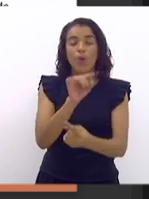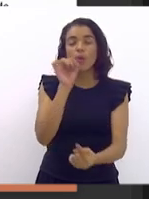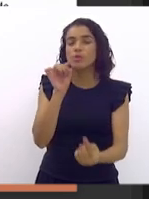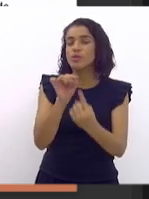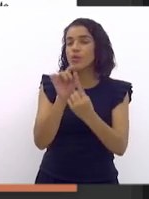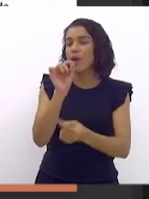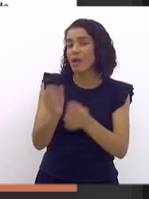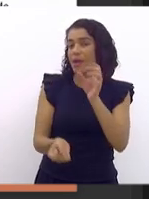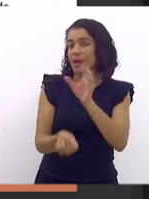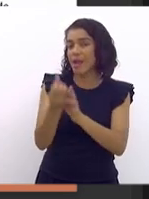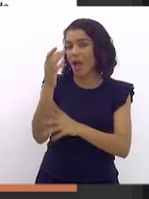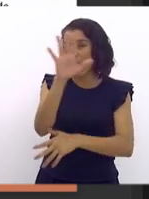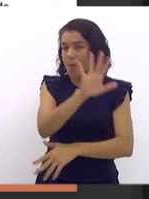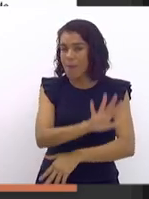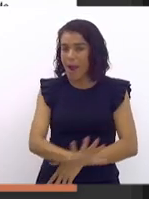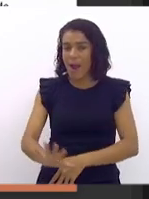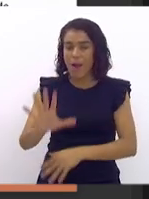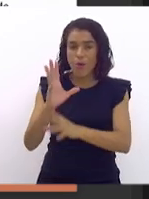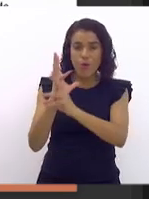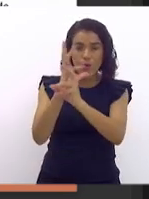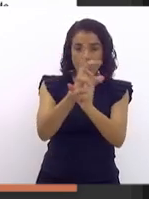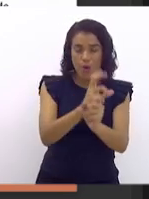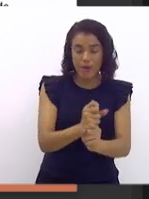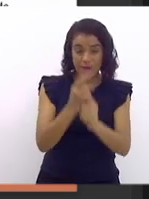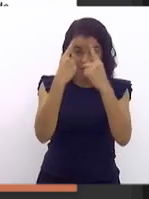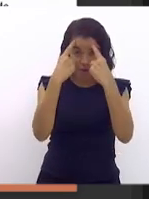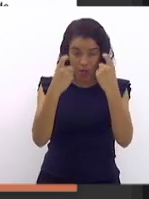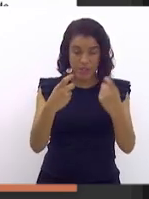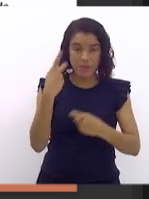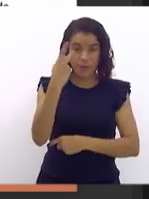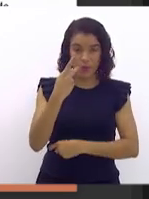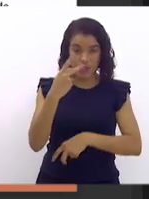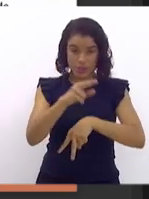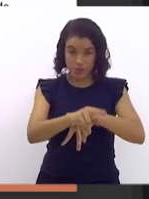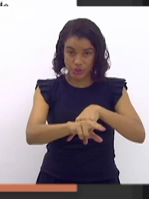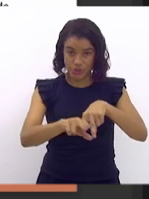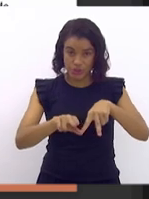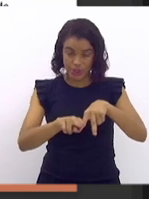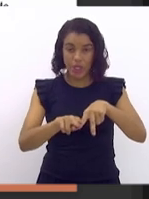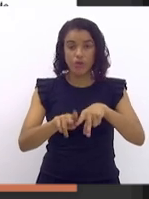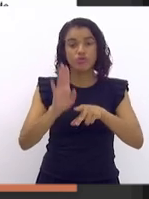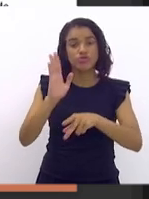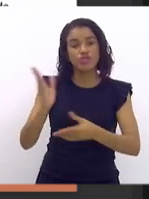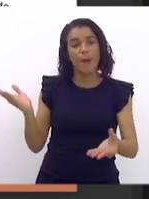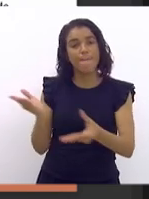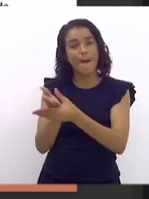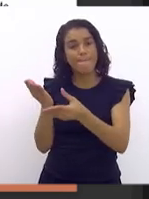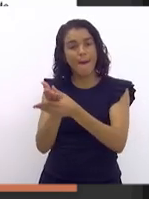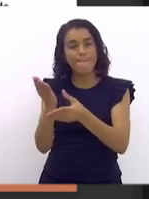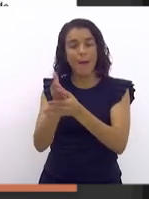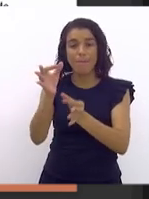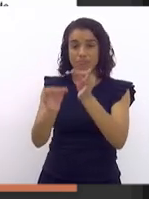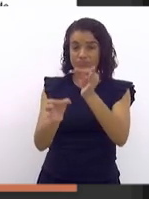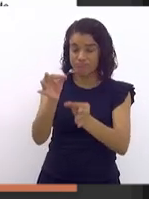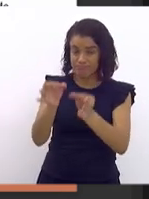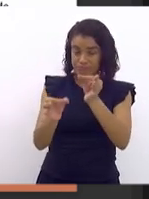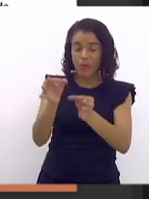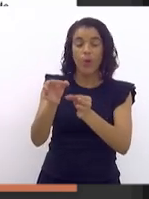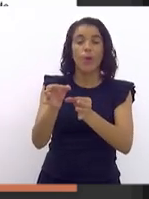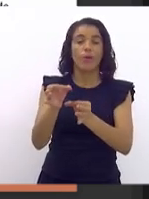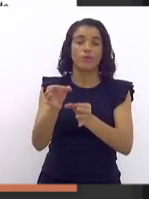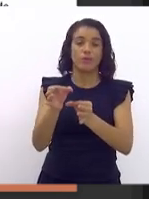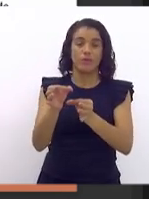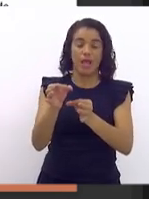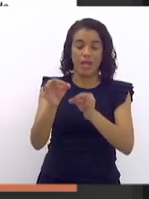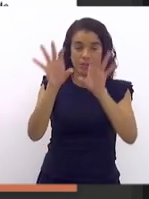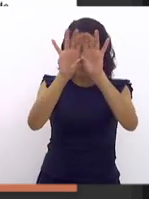mapa, né, um mapeamento dos casos de violência política de gênero judicializados nos tribunais eleitorais, no Ministério Público